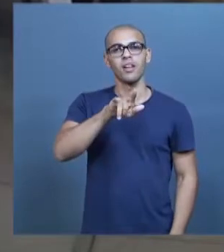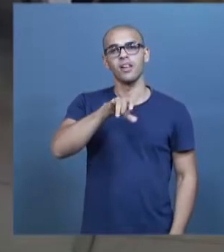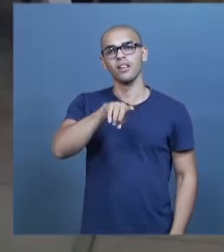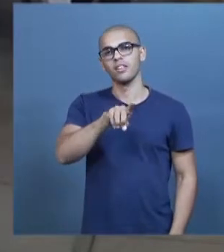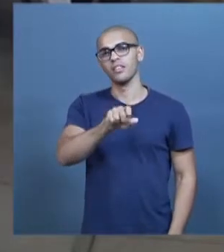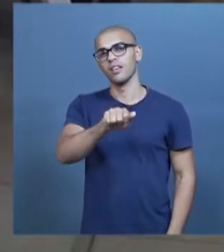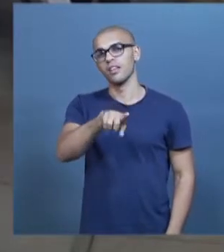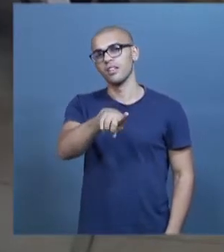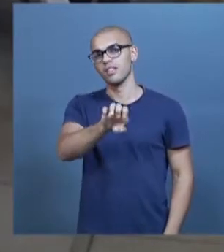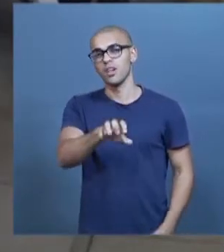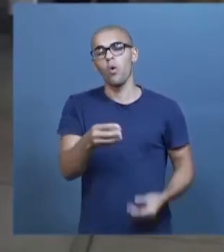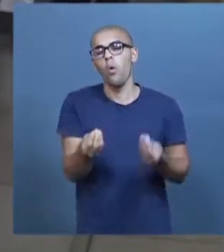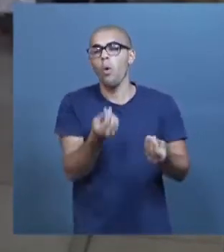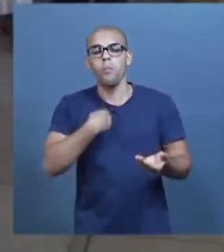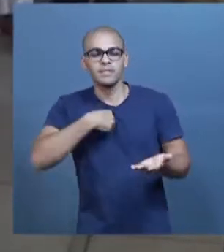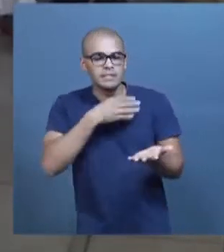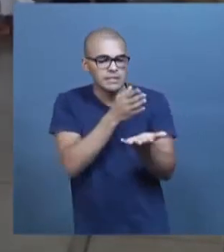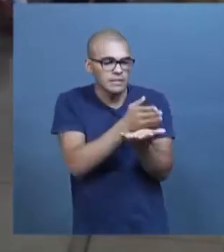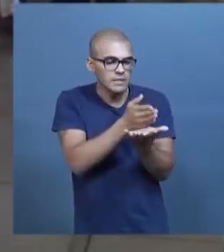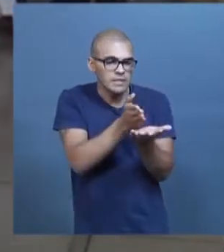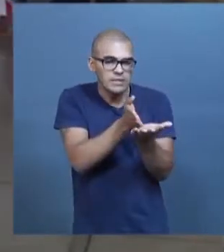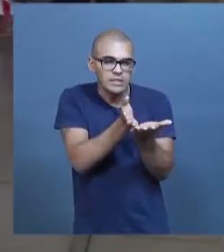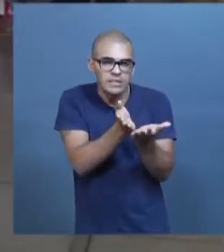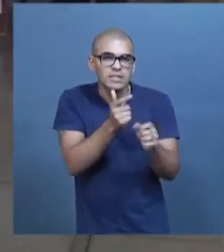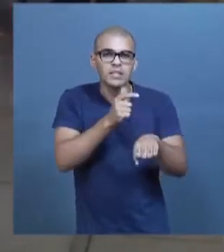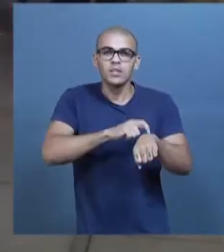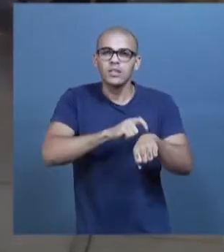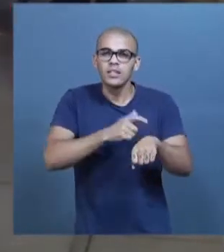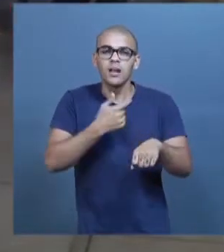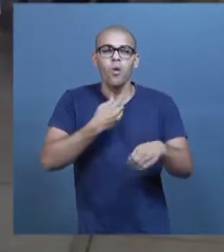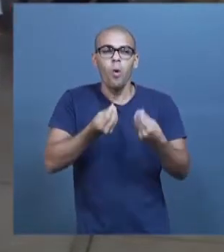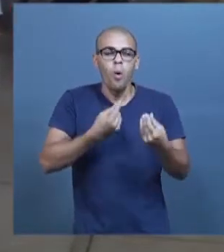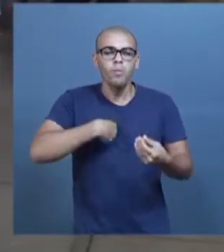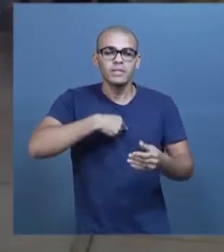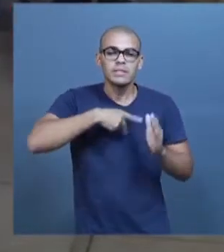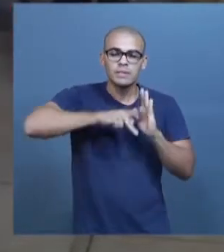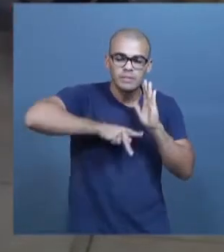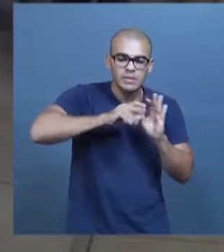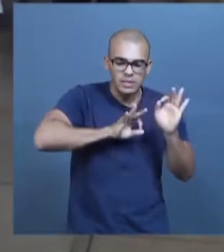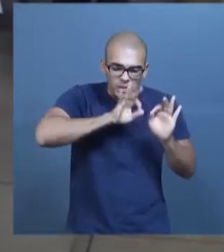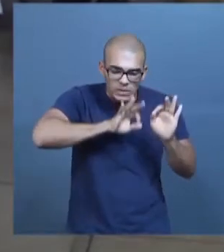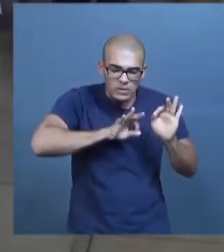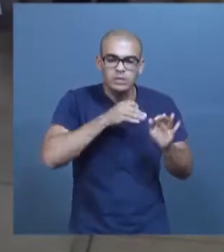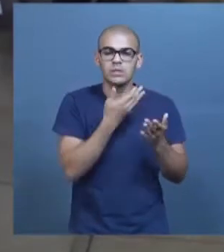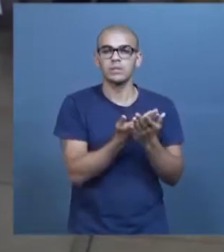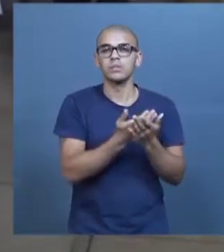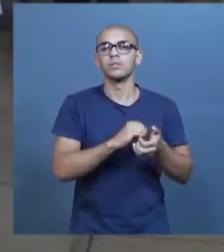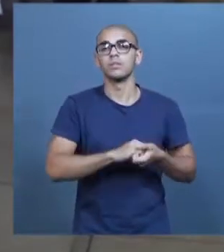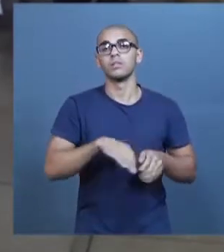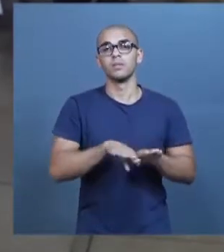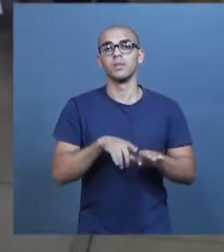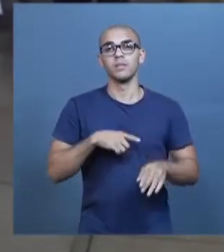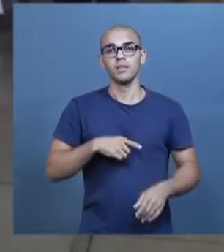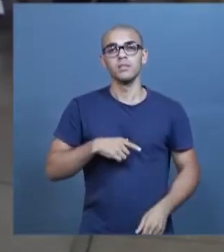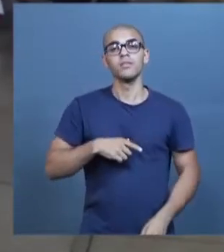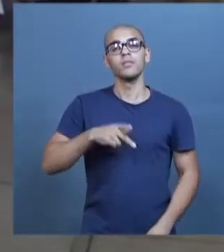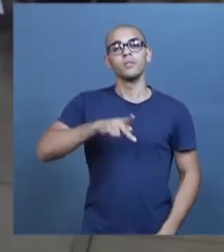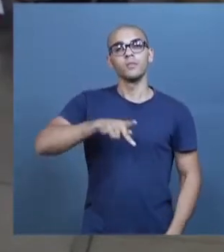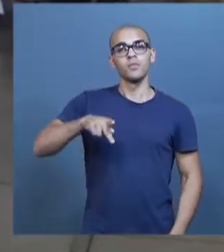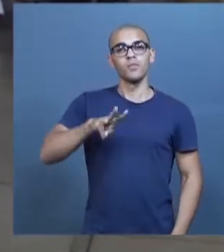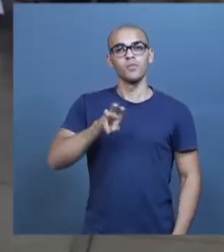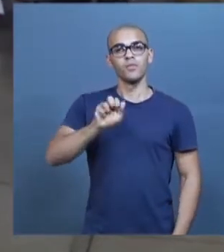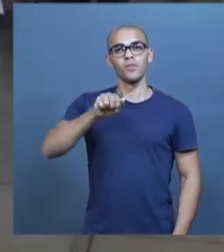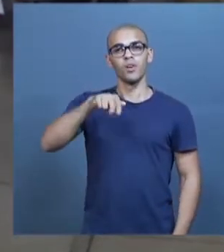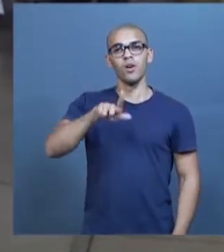seu tempo, o seu ato de estudar, como planejar, né, o seu ato de estudar. E também o professor Valdenor nos